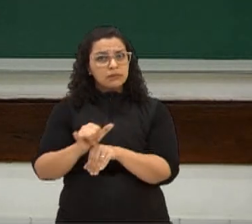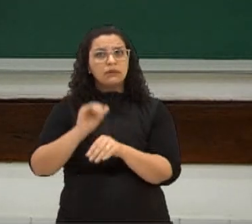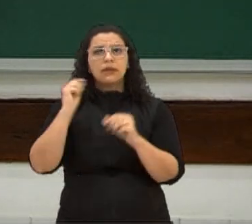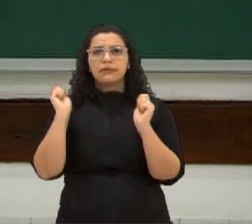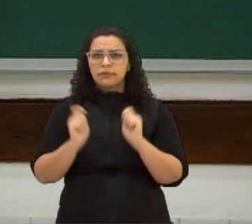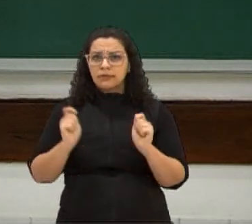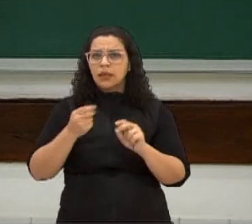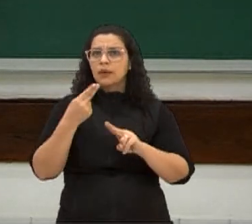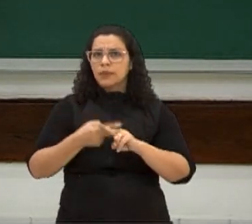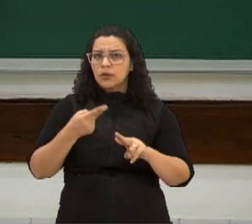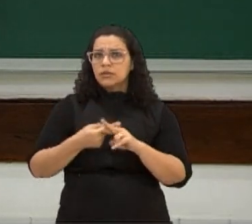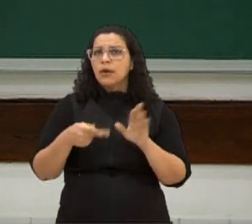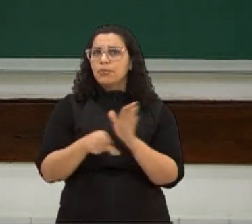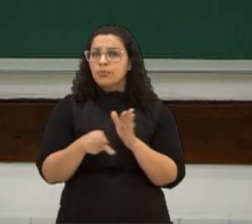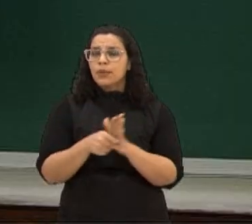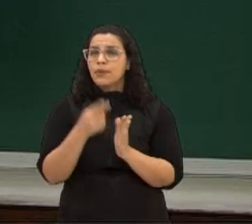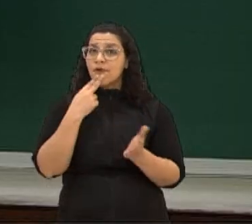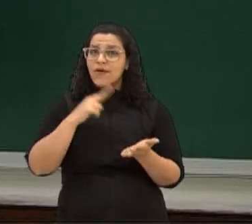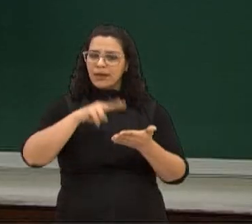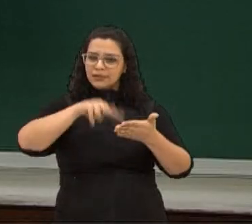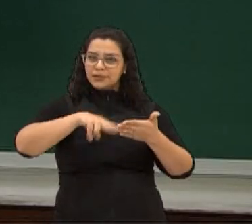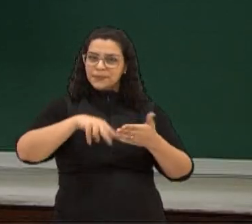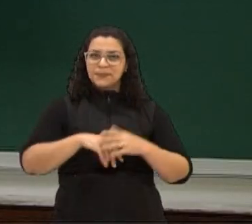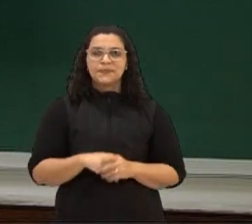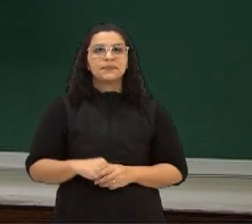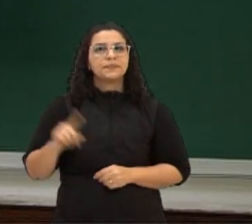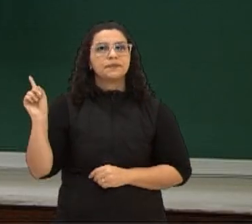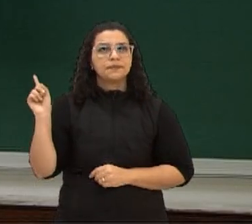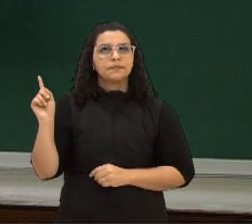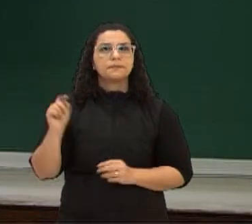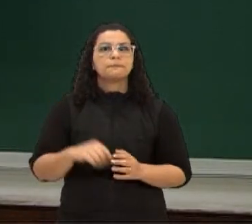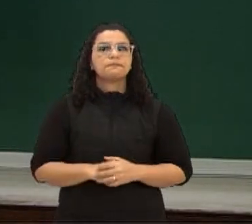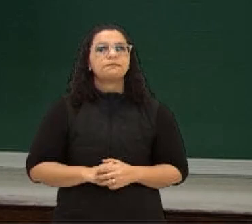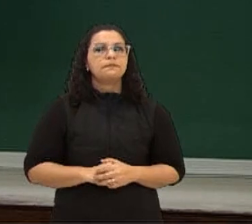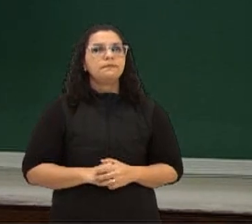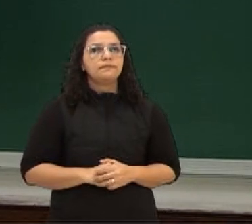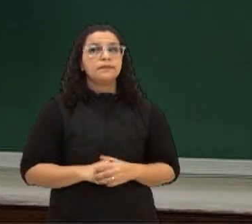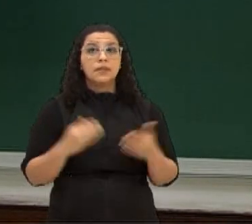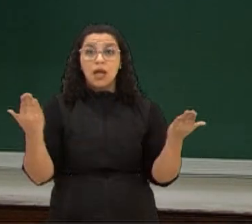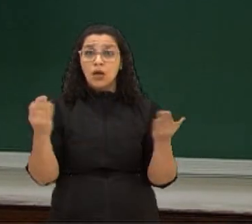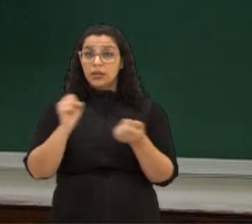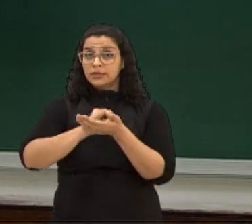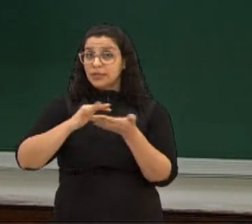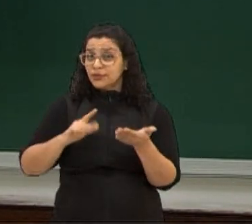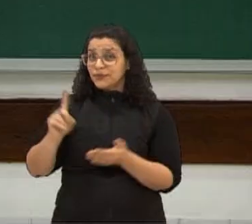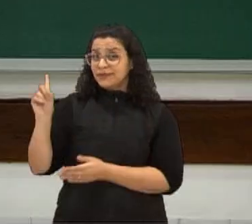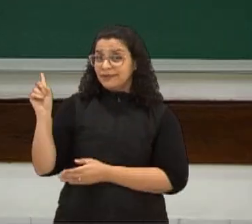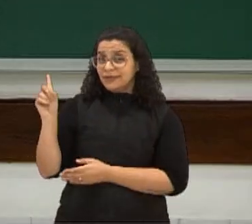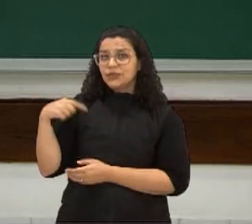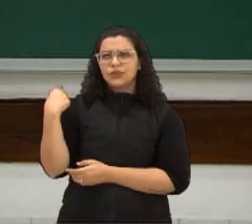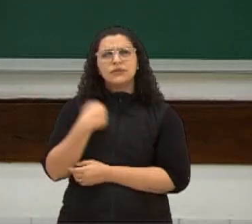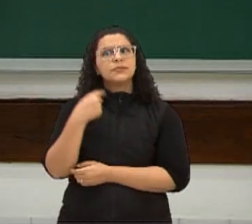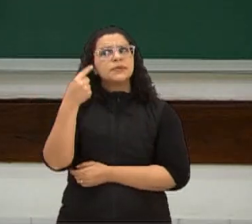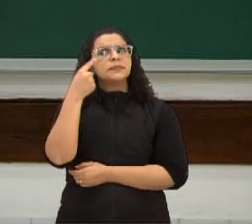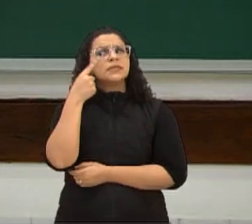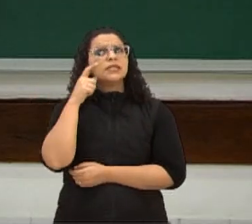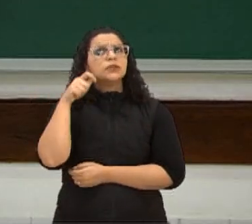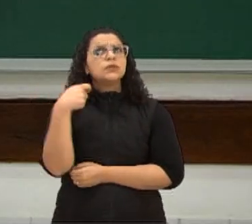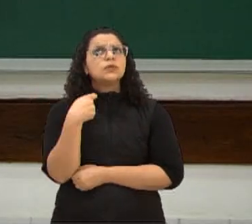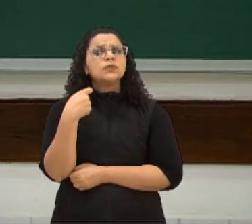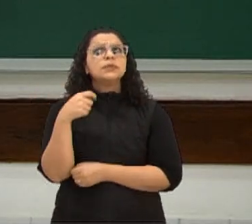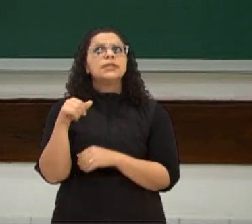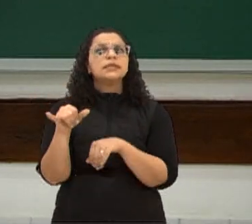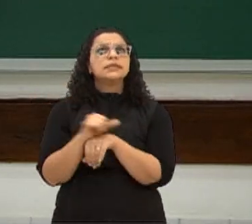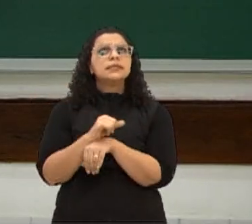estratégias na minha carta do leitor, ok? E nós vamos pensar sobre